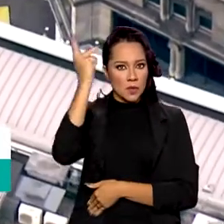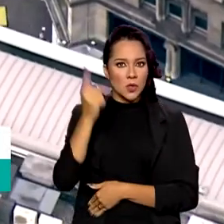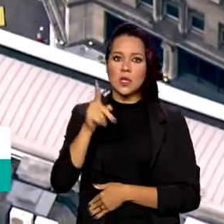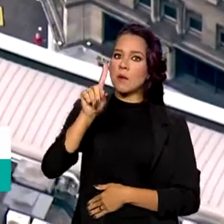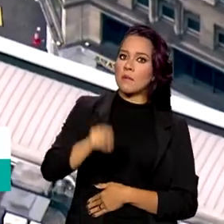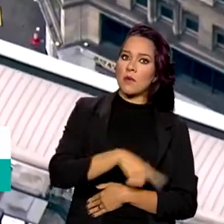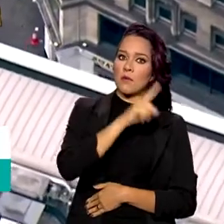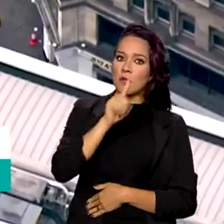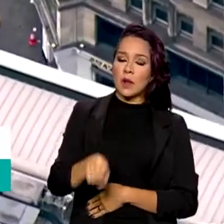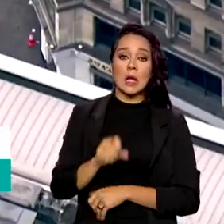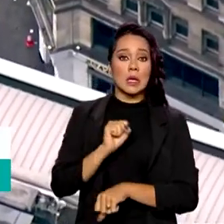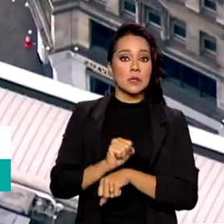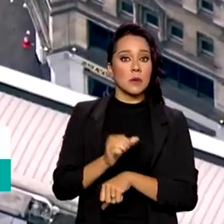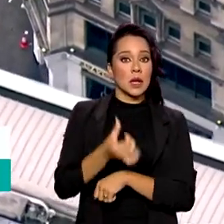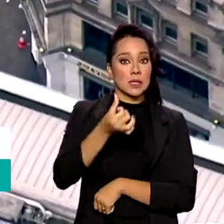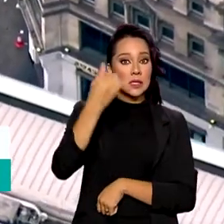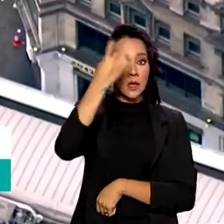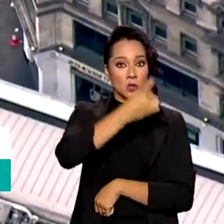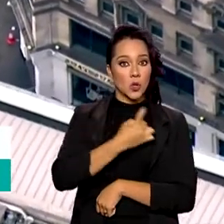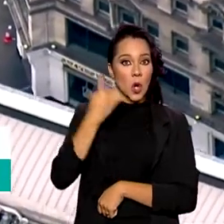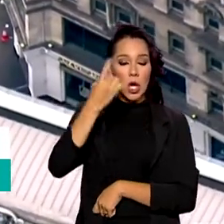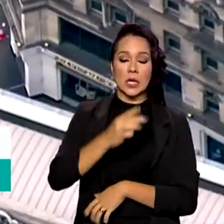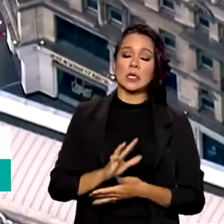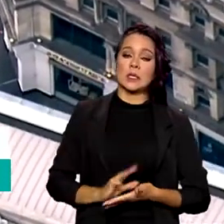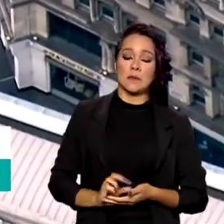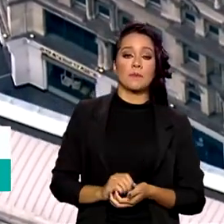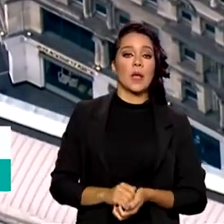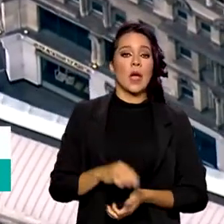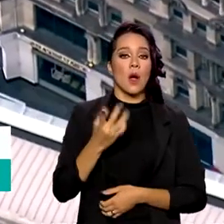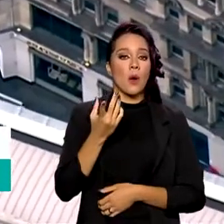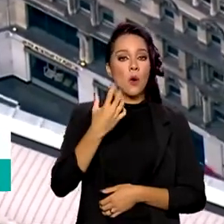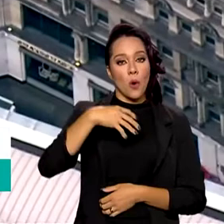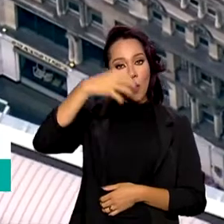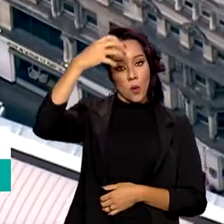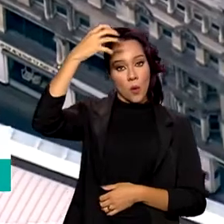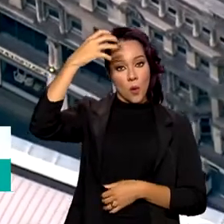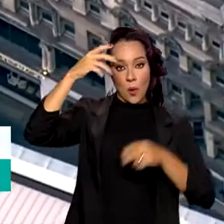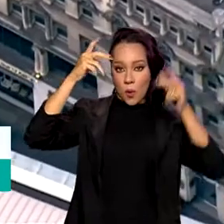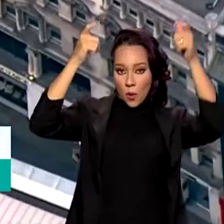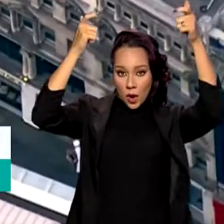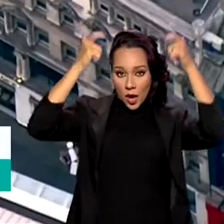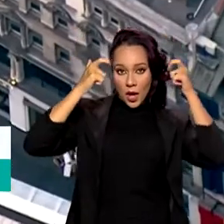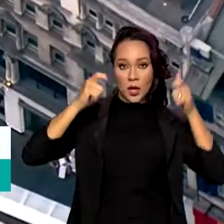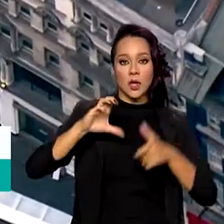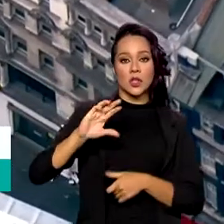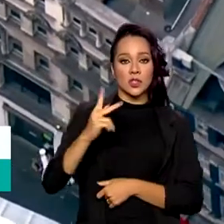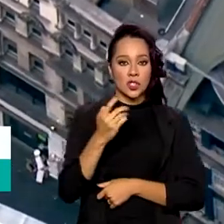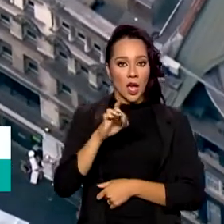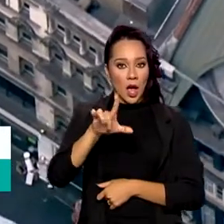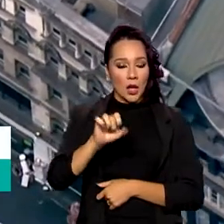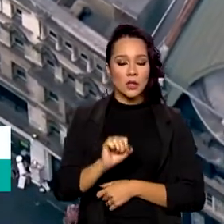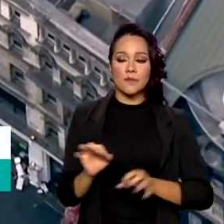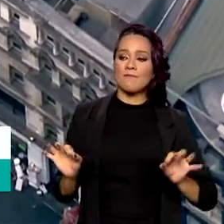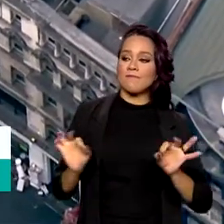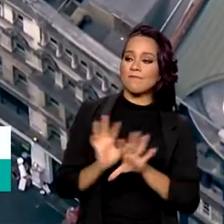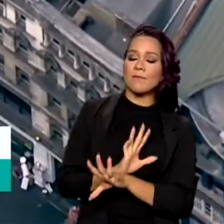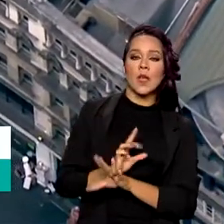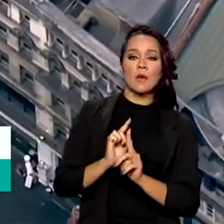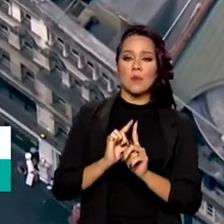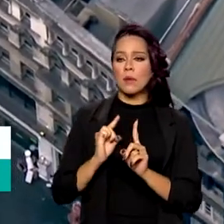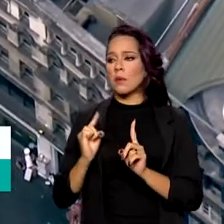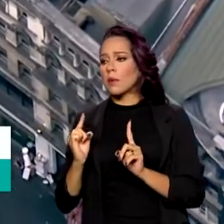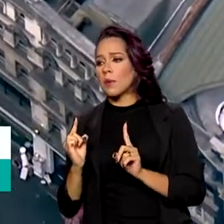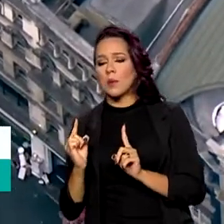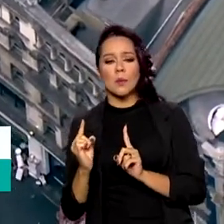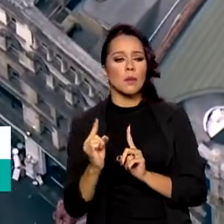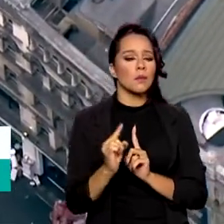por pelo menos 6 horas nessa sexta-feira o rei Charles terceiro encerra no País de Gales o giro que